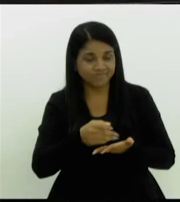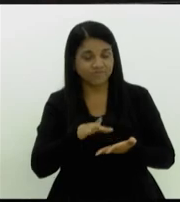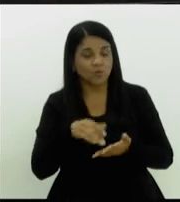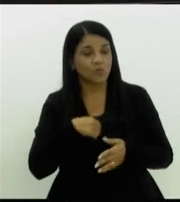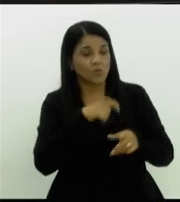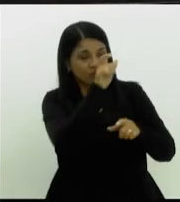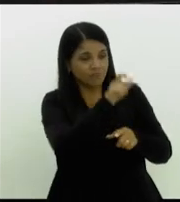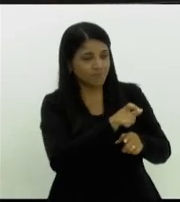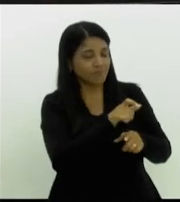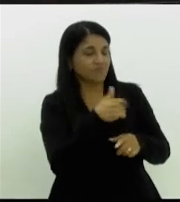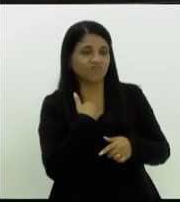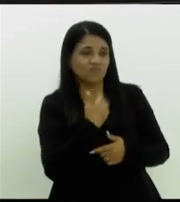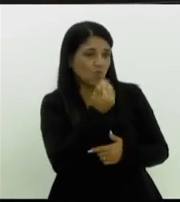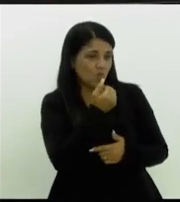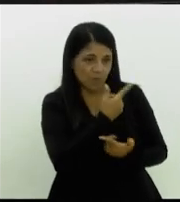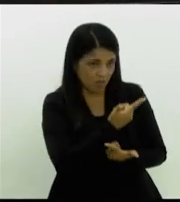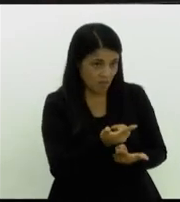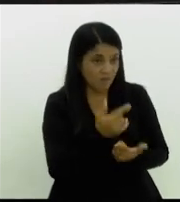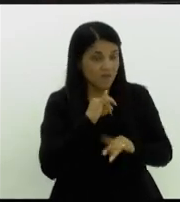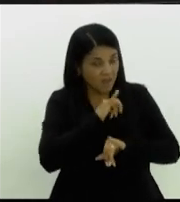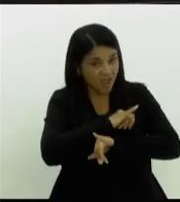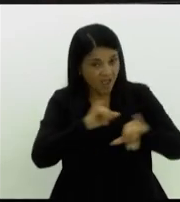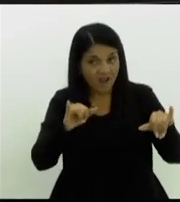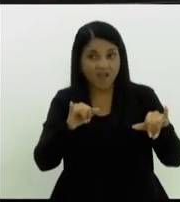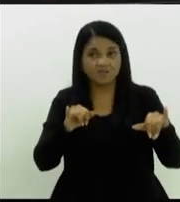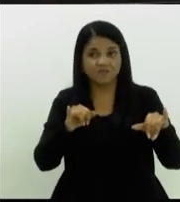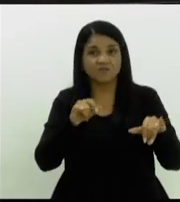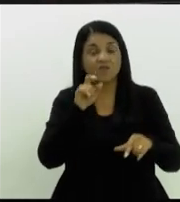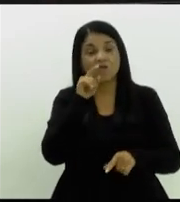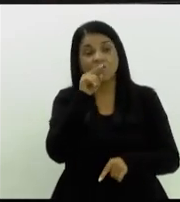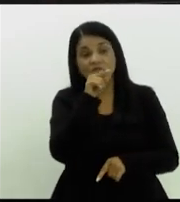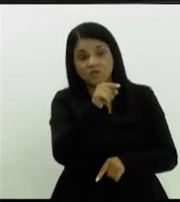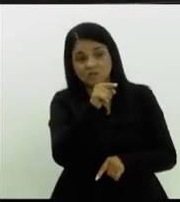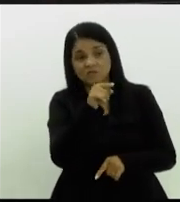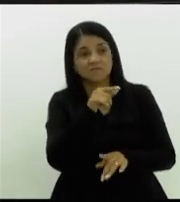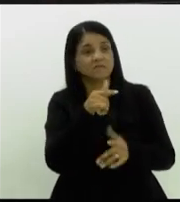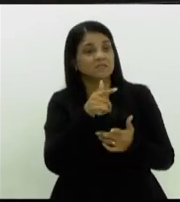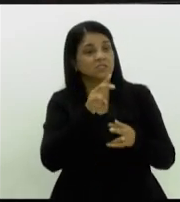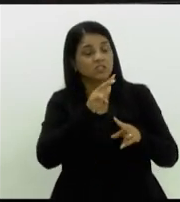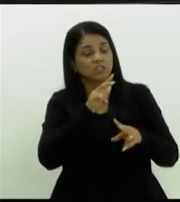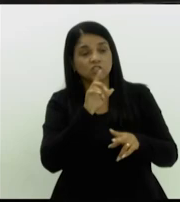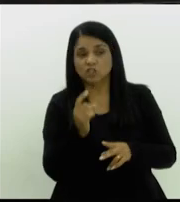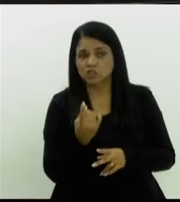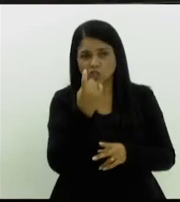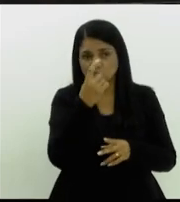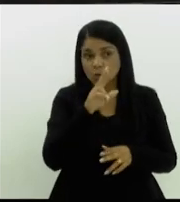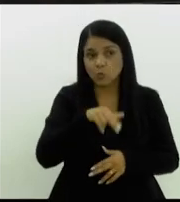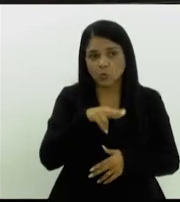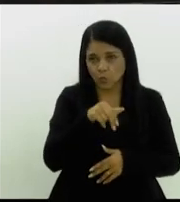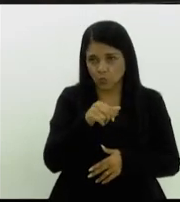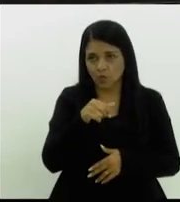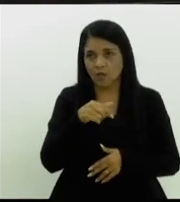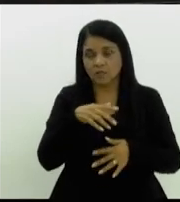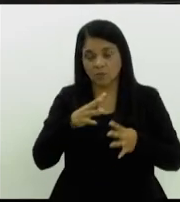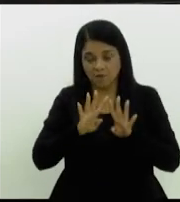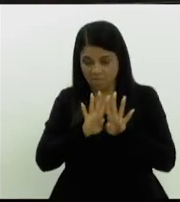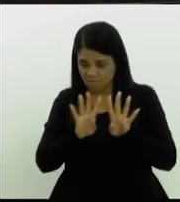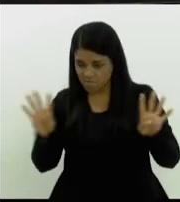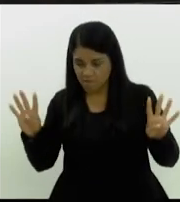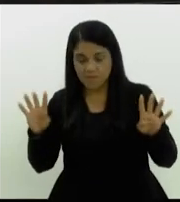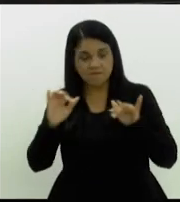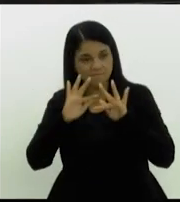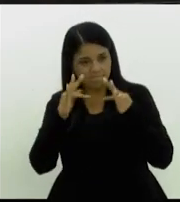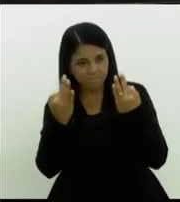se beneficiar, mas para dar um recado: você não está sozinho. Existe aqui um cordão de familiares,